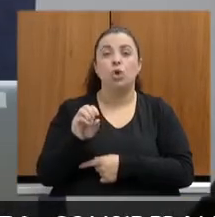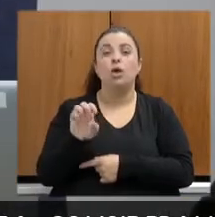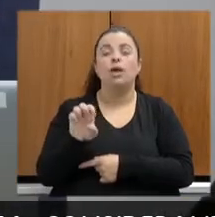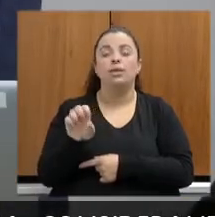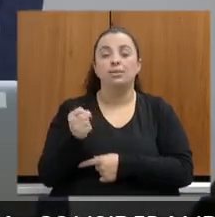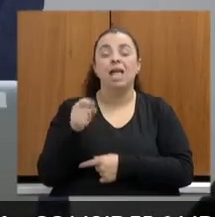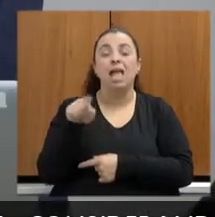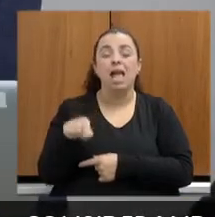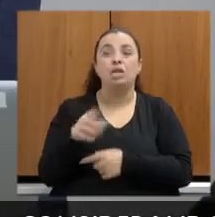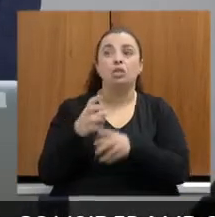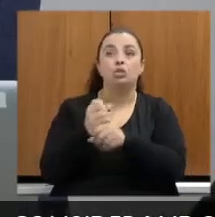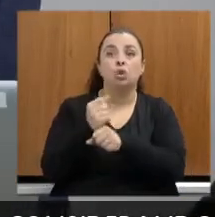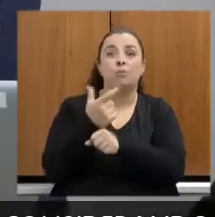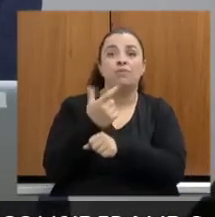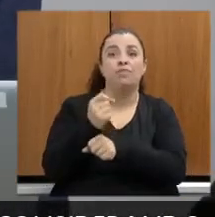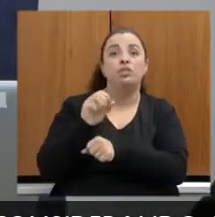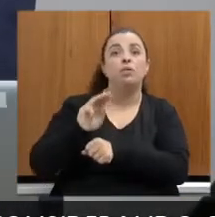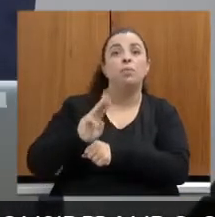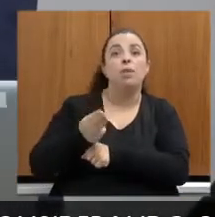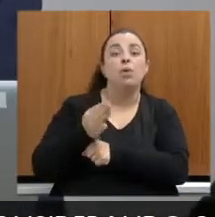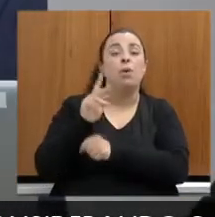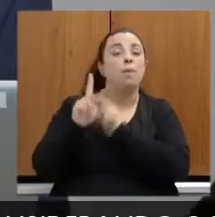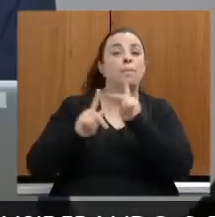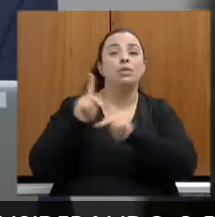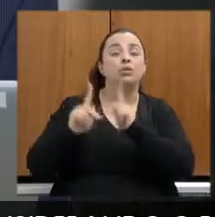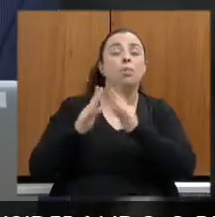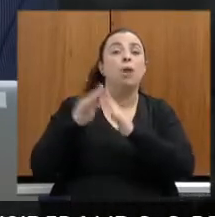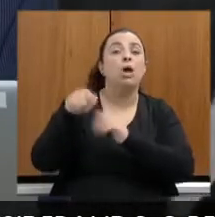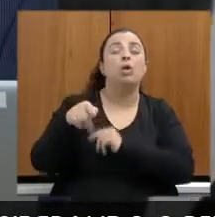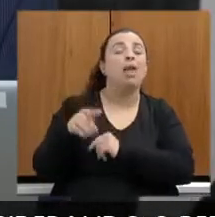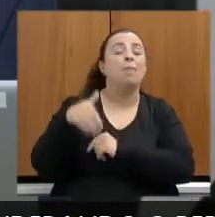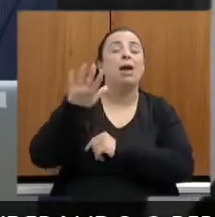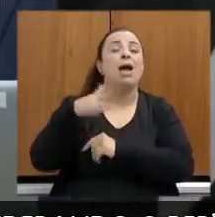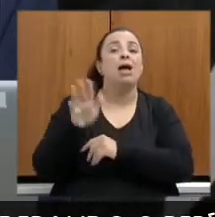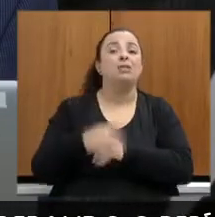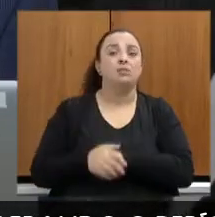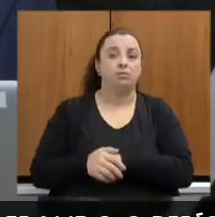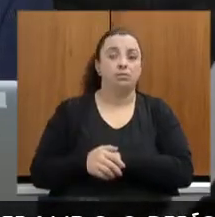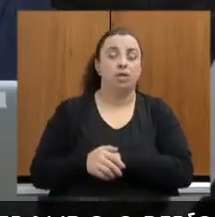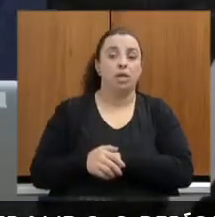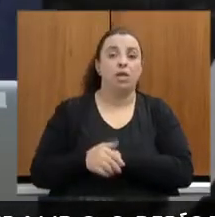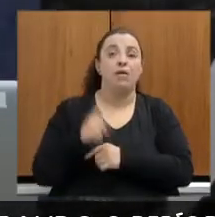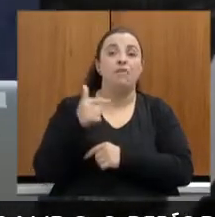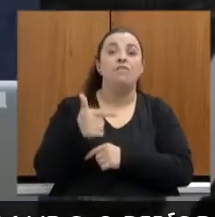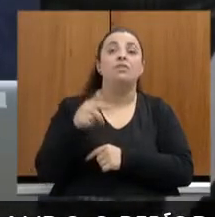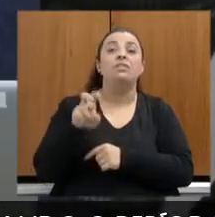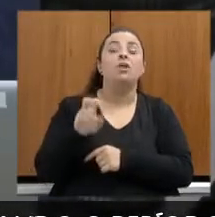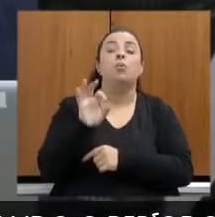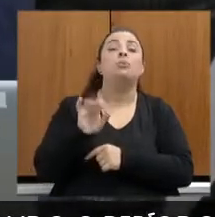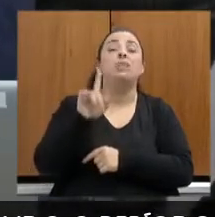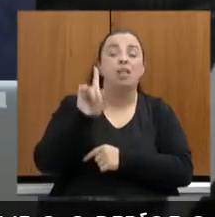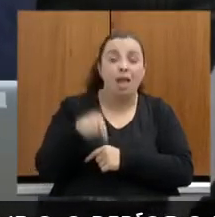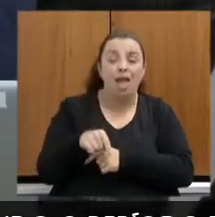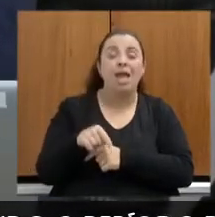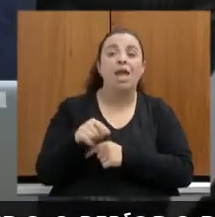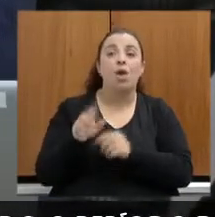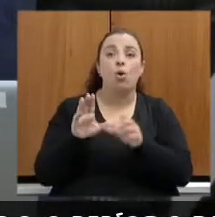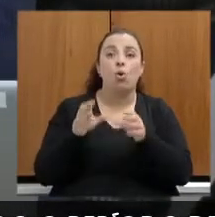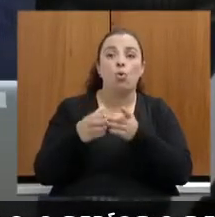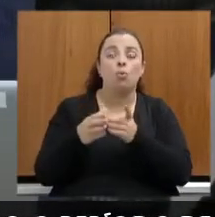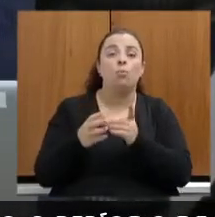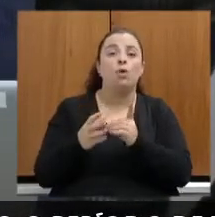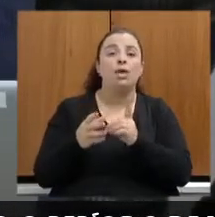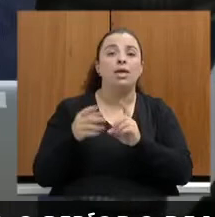quais 75 por cento são são pessoas são índios e dia e